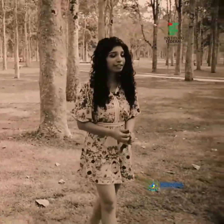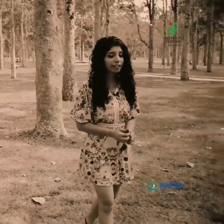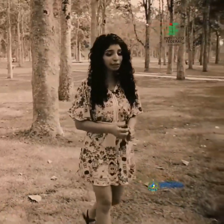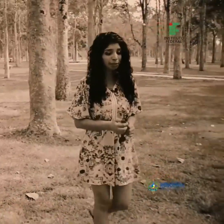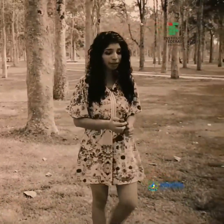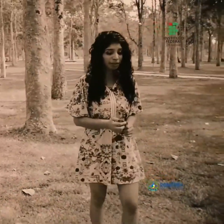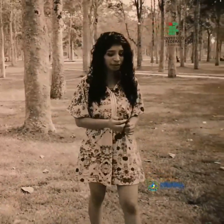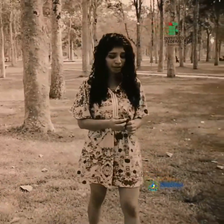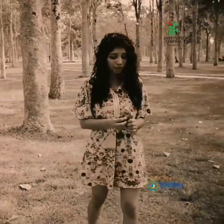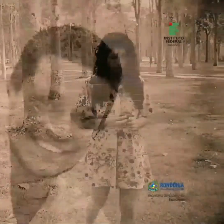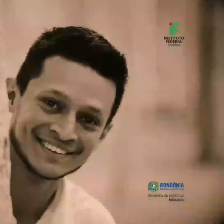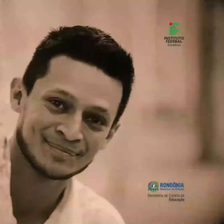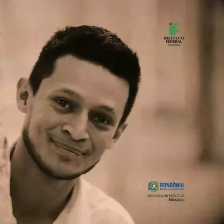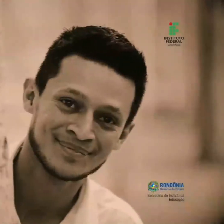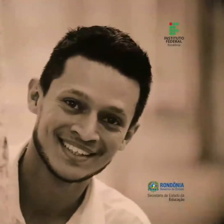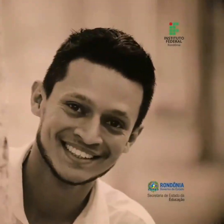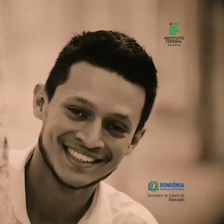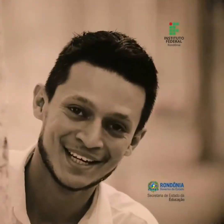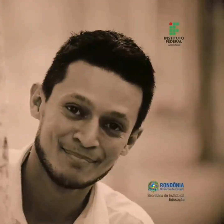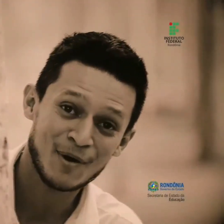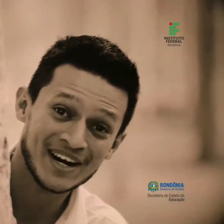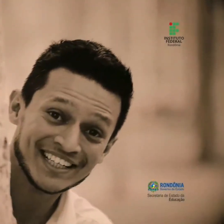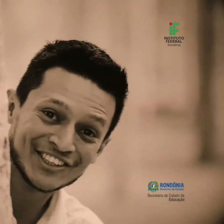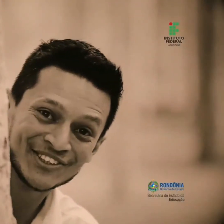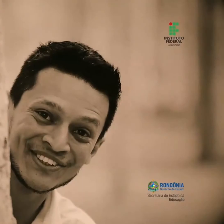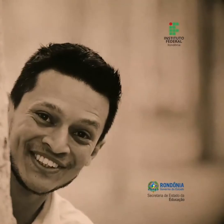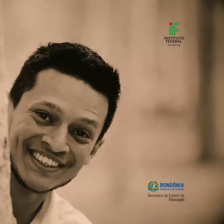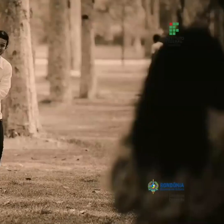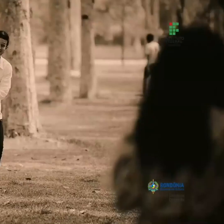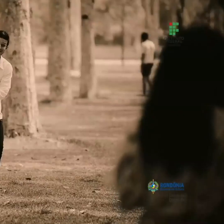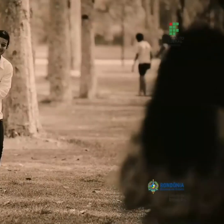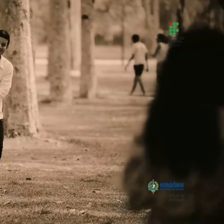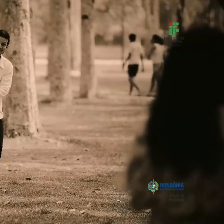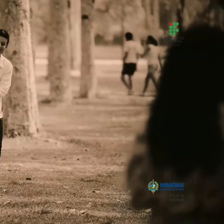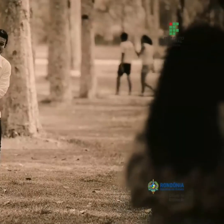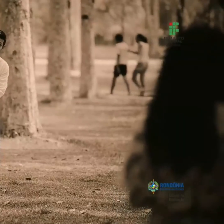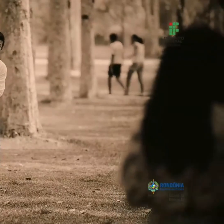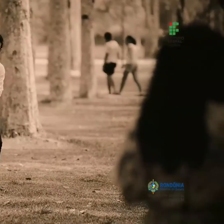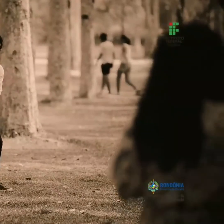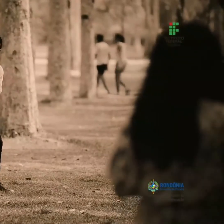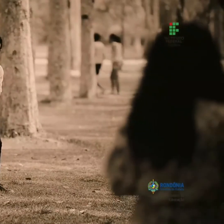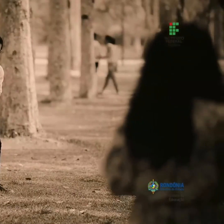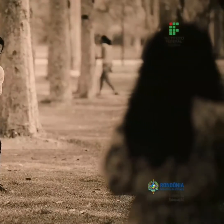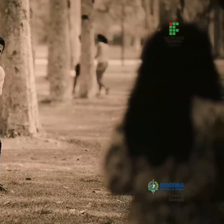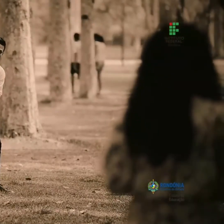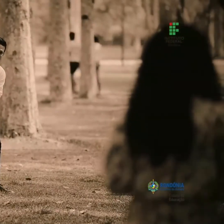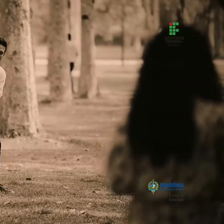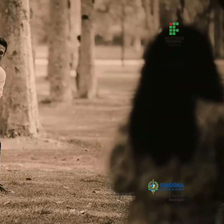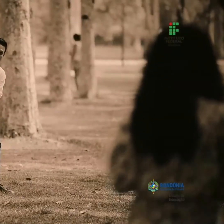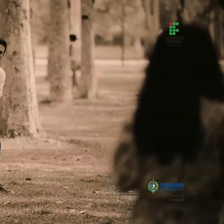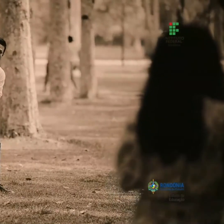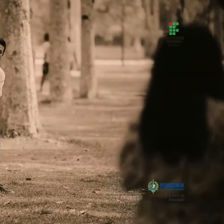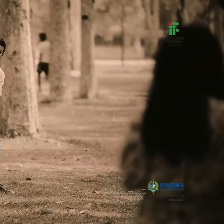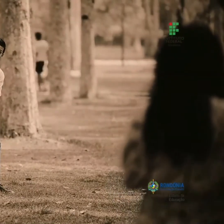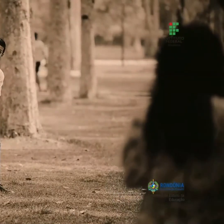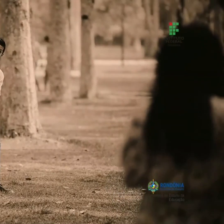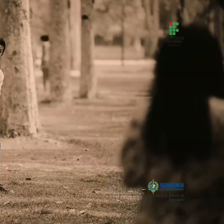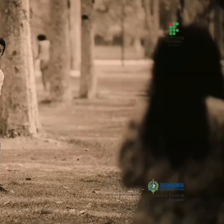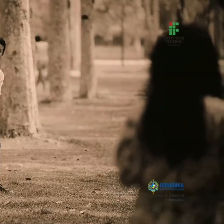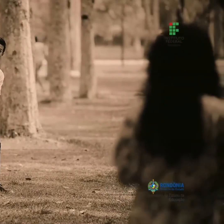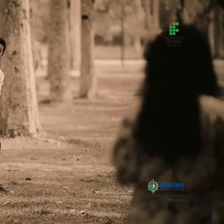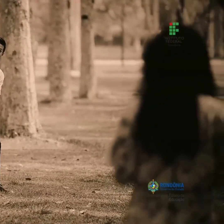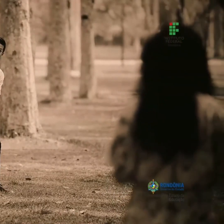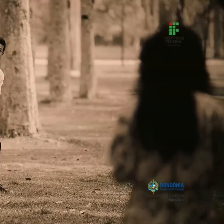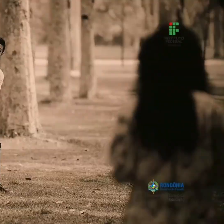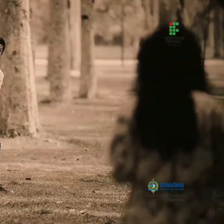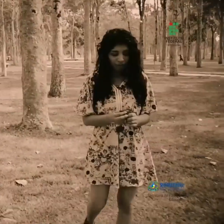O que vai ser de mim? Meu anjo, linda e bela, ela fala.